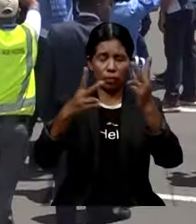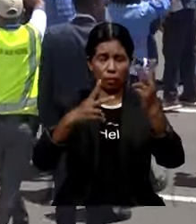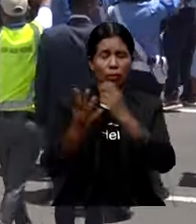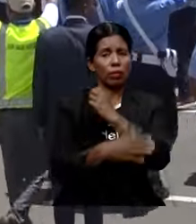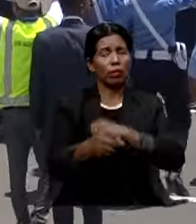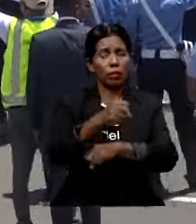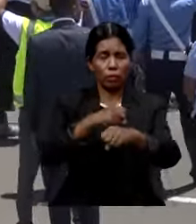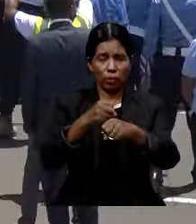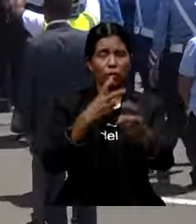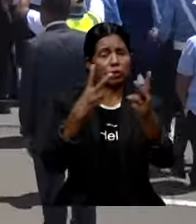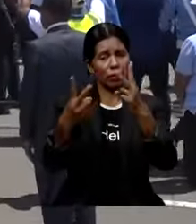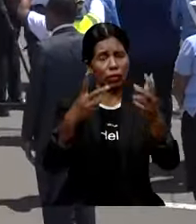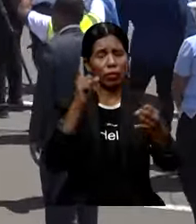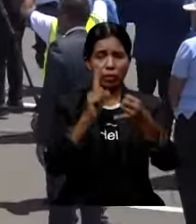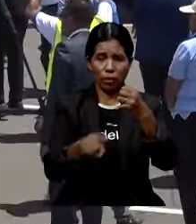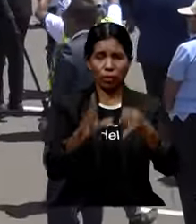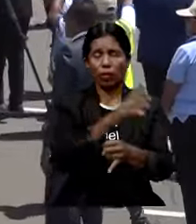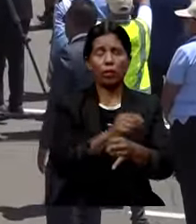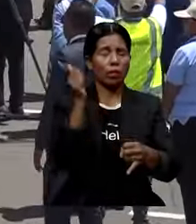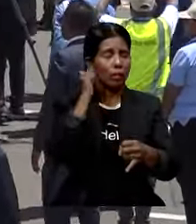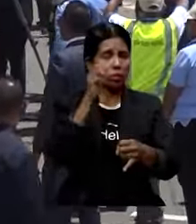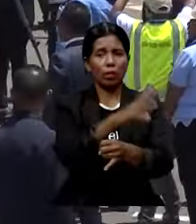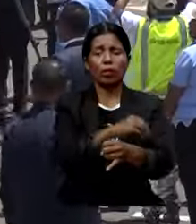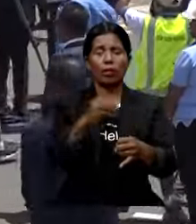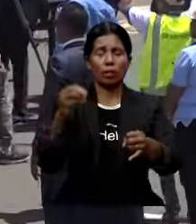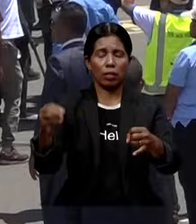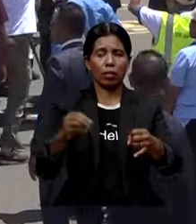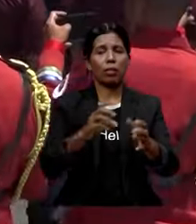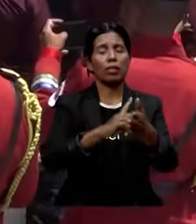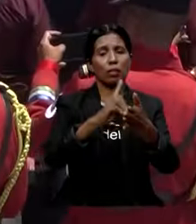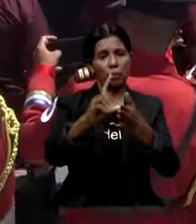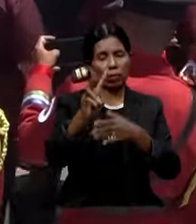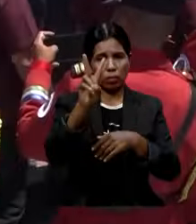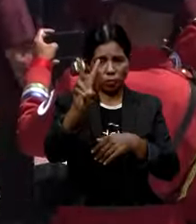kubit vizita aplika áz Naia Kui